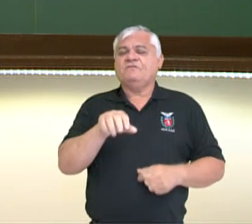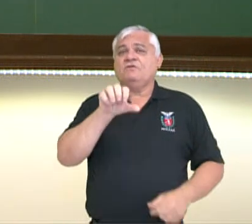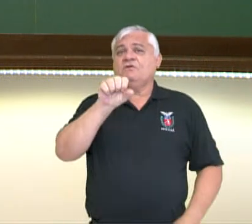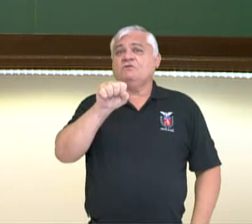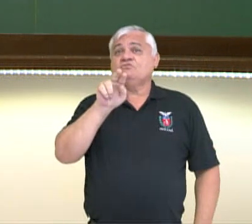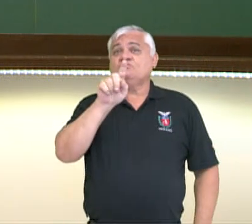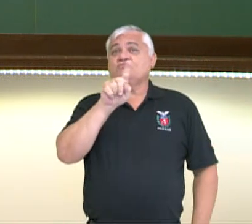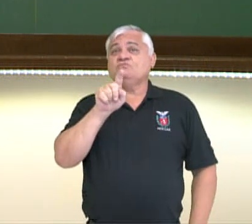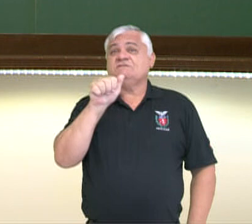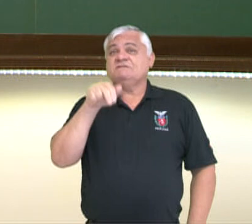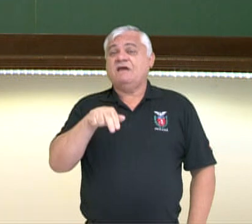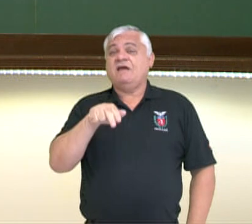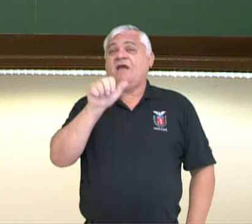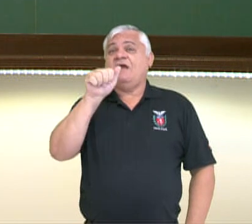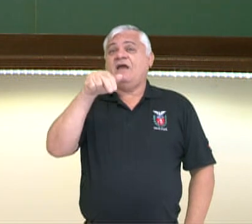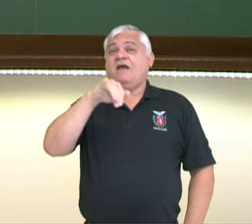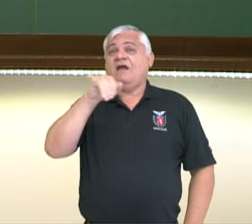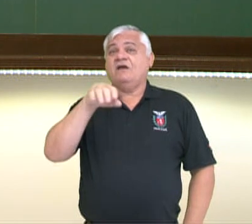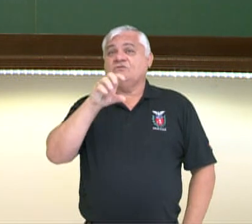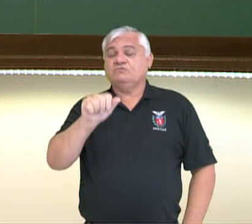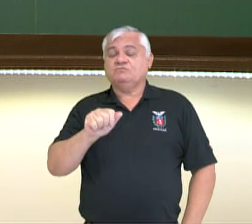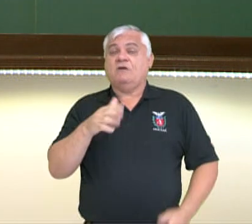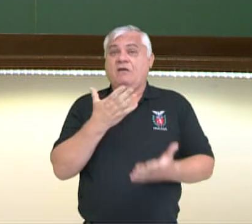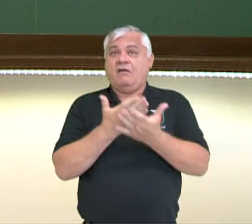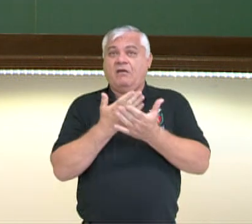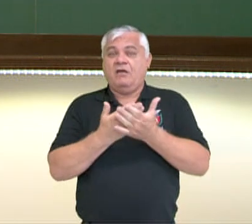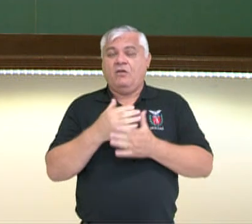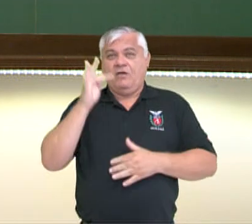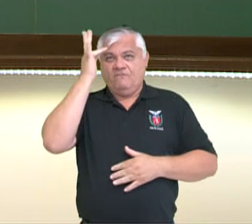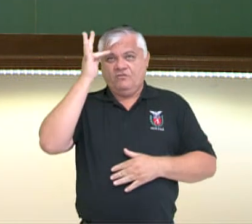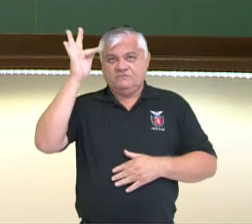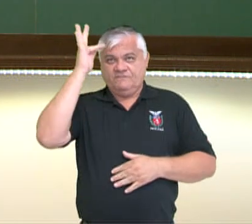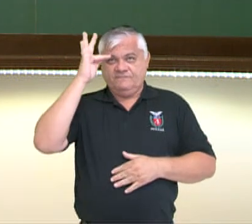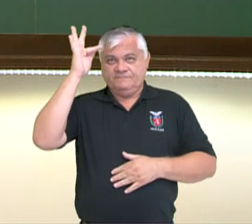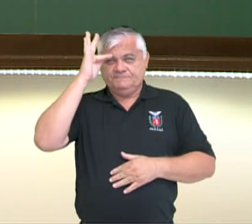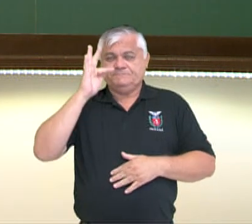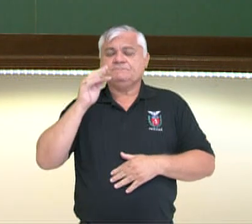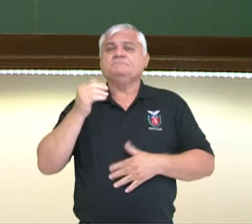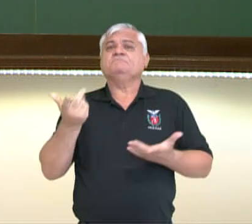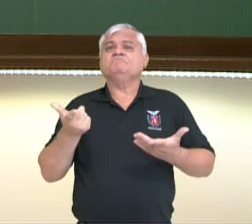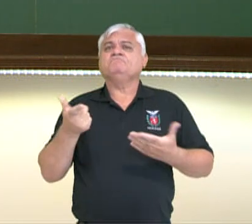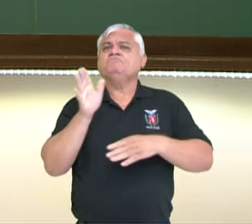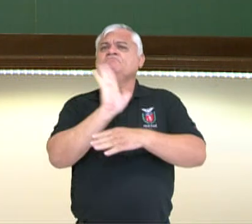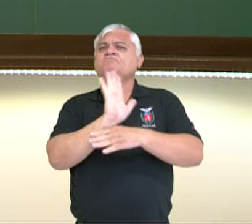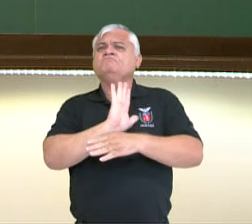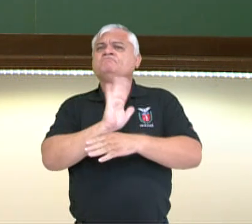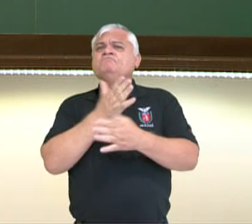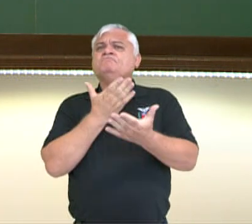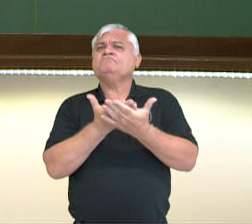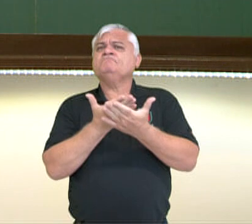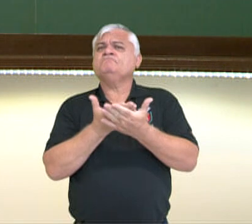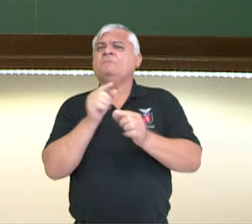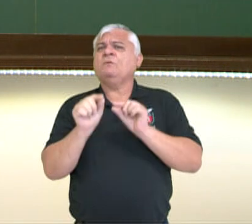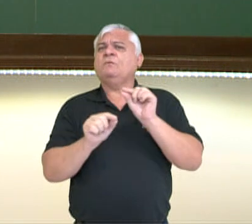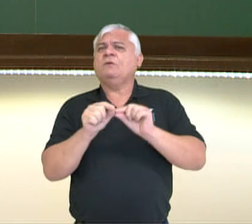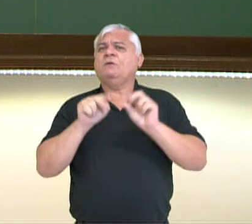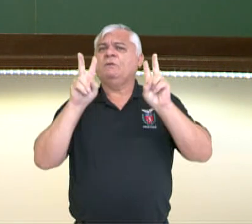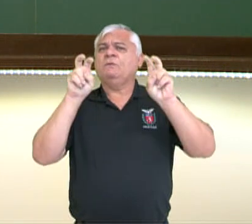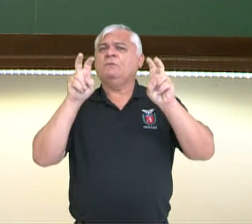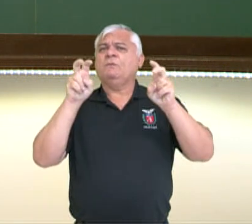e essa é mais uma aula de filosofia. No vídeo de hoje nós vamos falar sobre a introdução